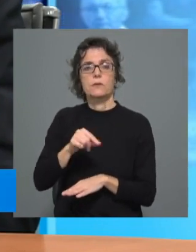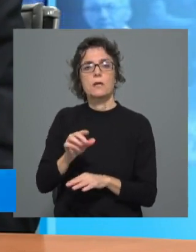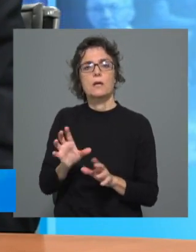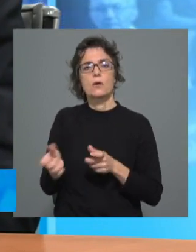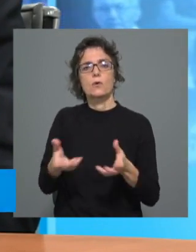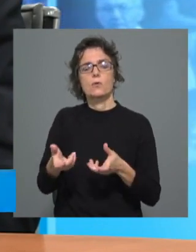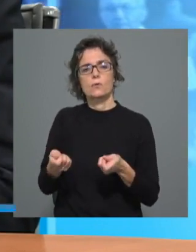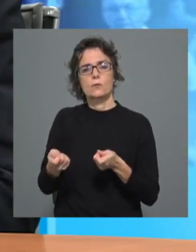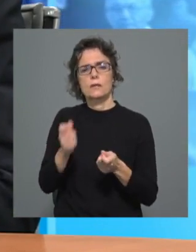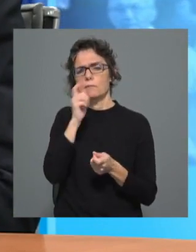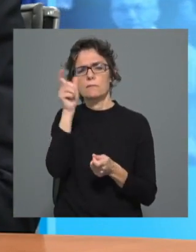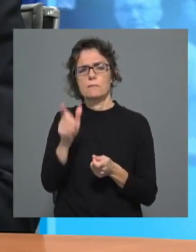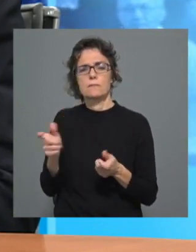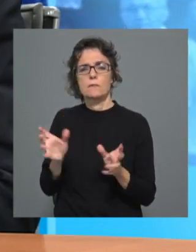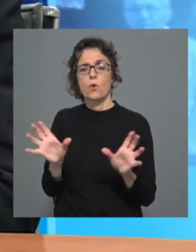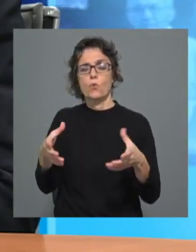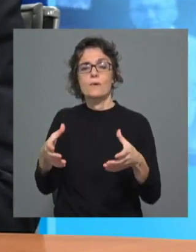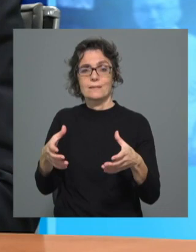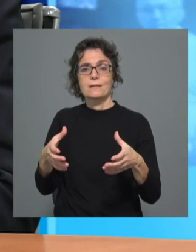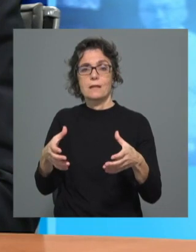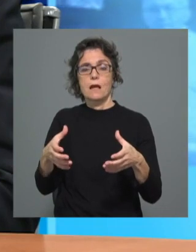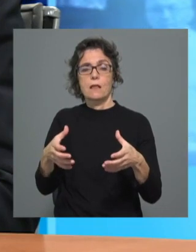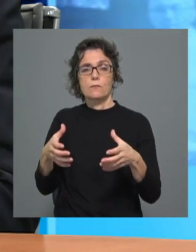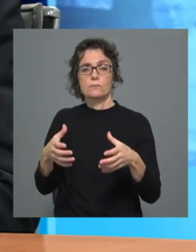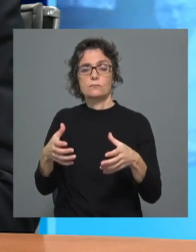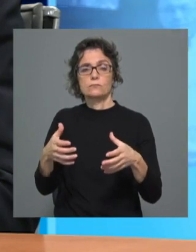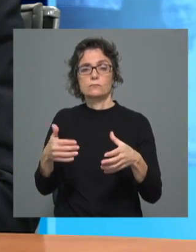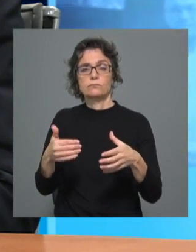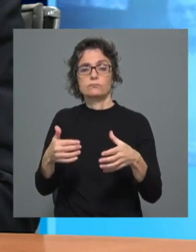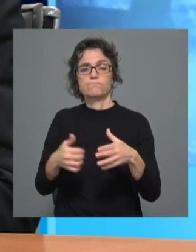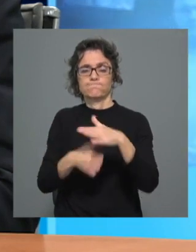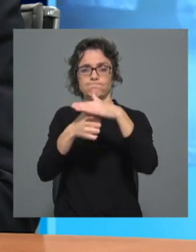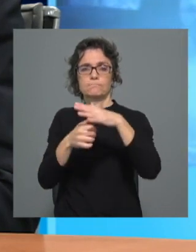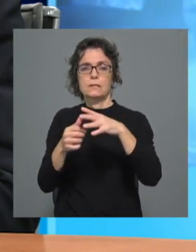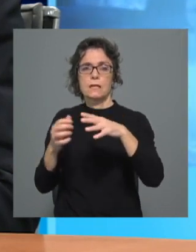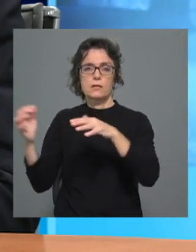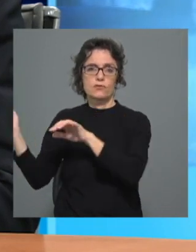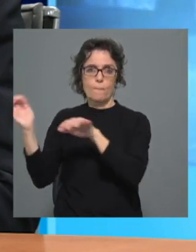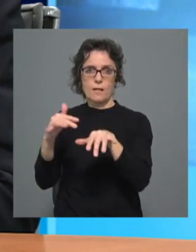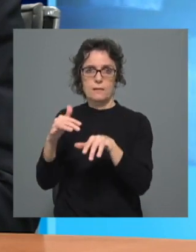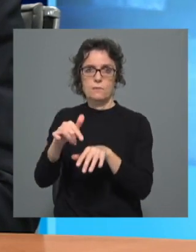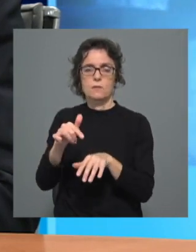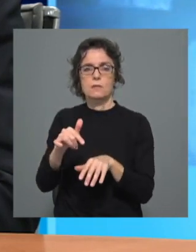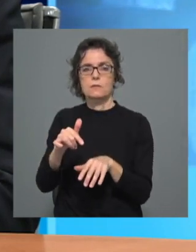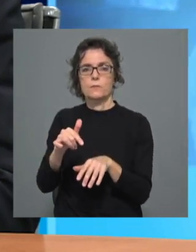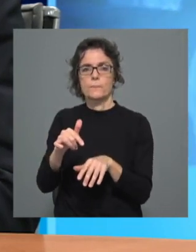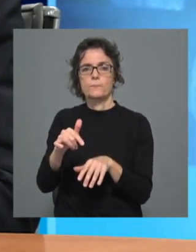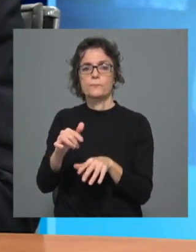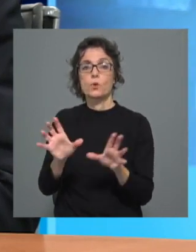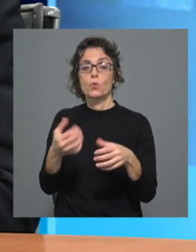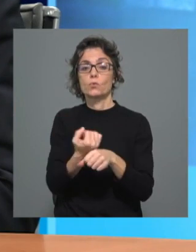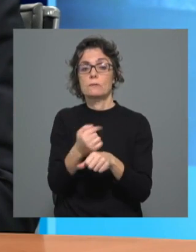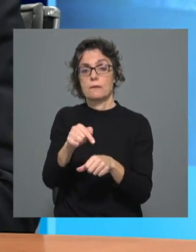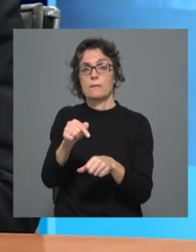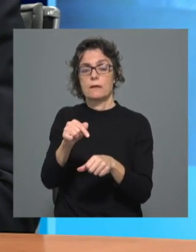as Migrações. E esse grupo de trabalho esteve na organização